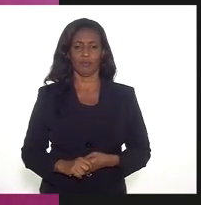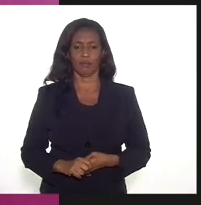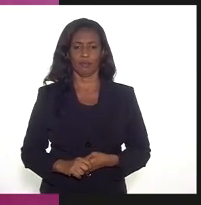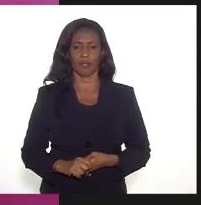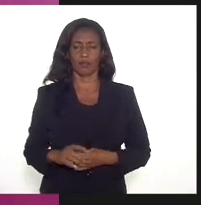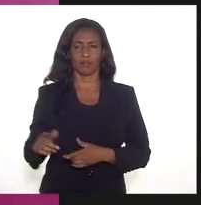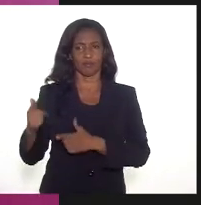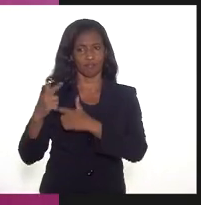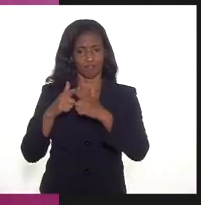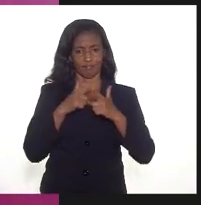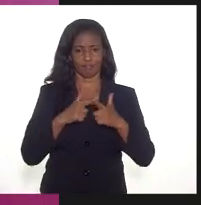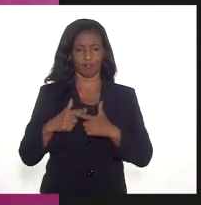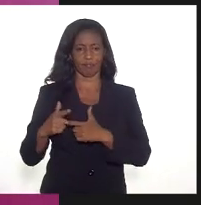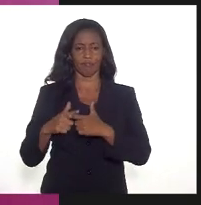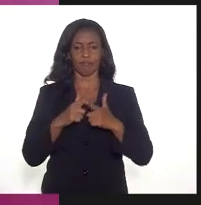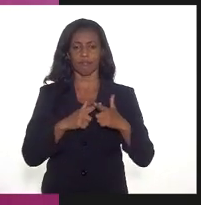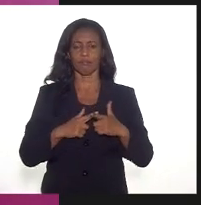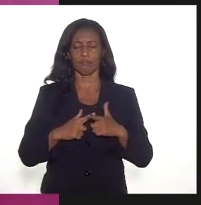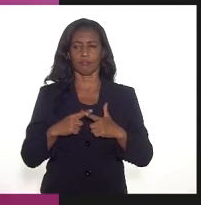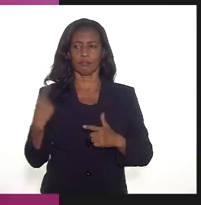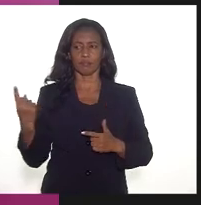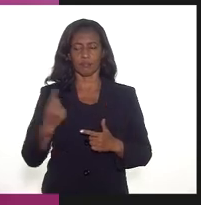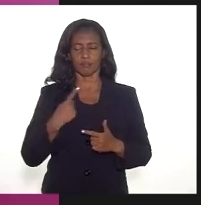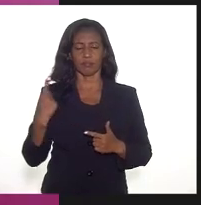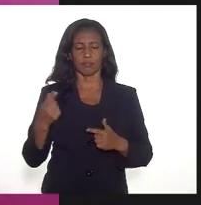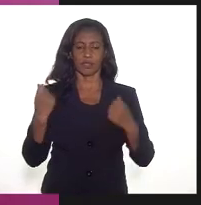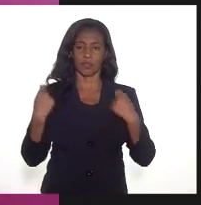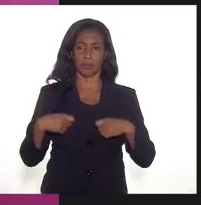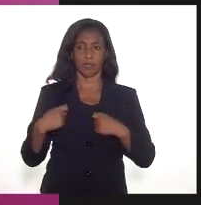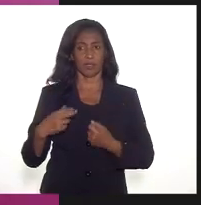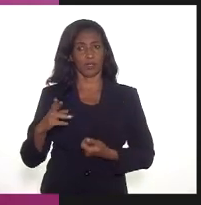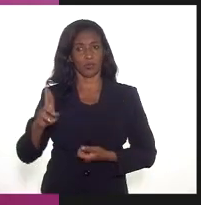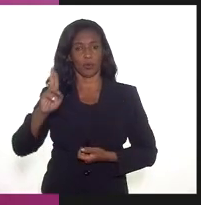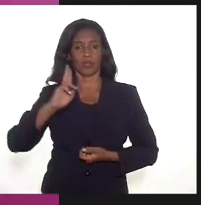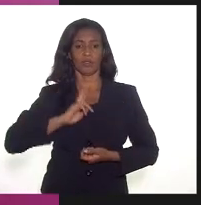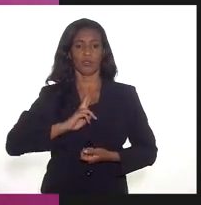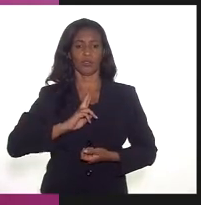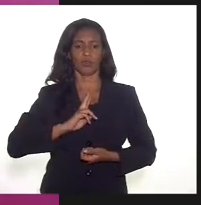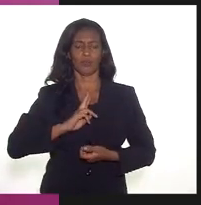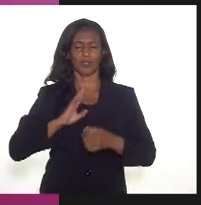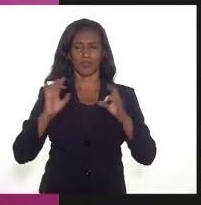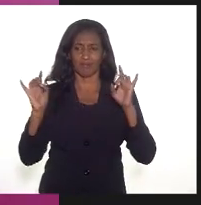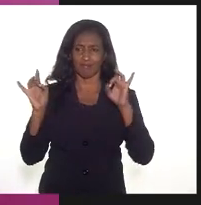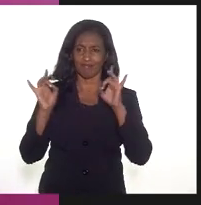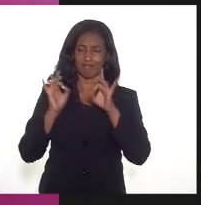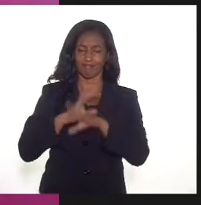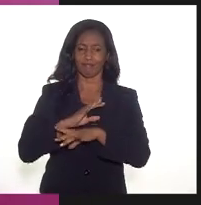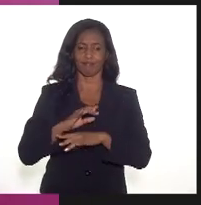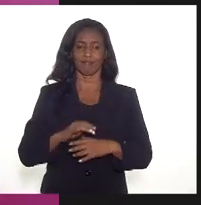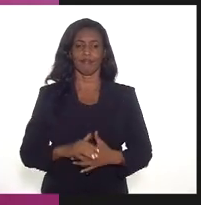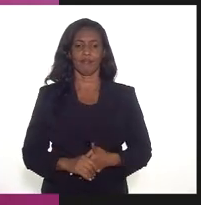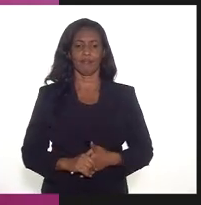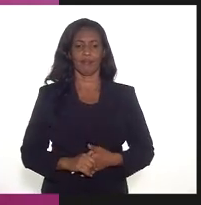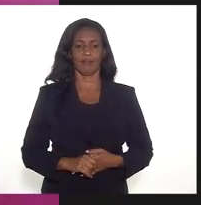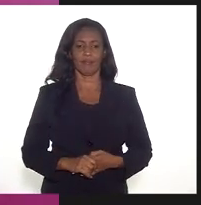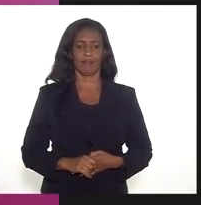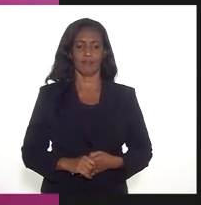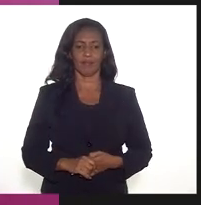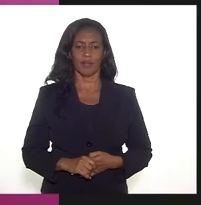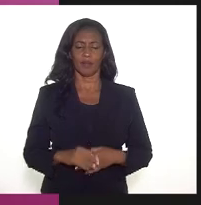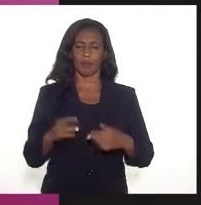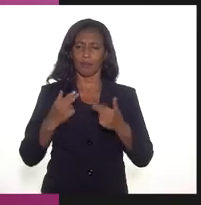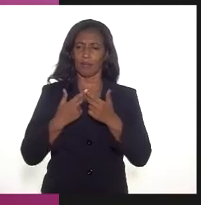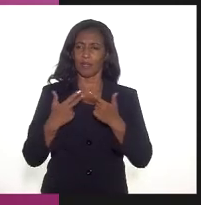dessa situação. A gente precisa de uma resposta concreta para que, né, as